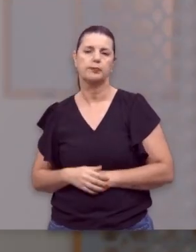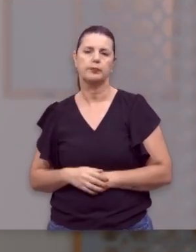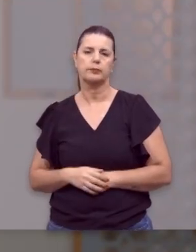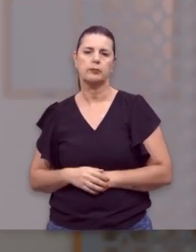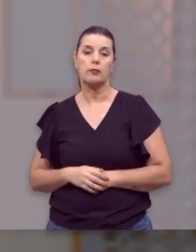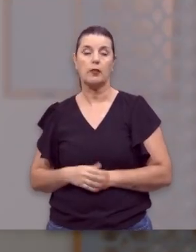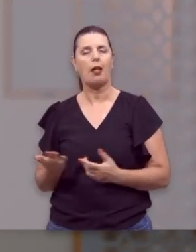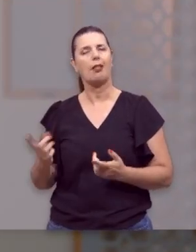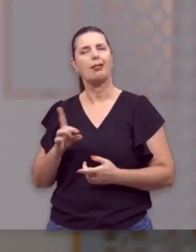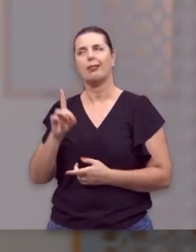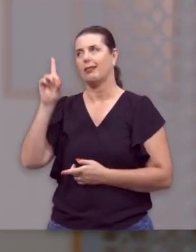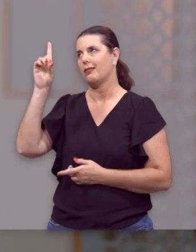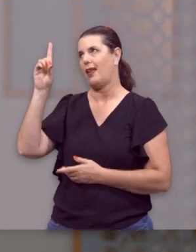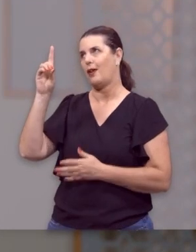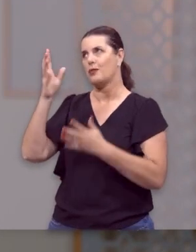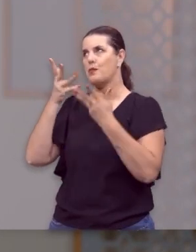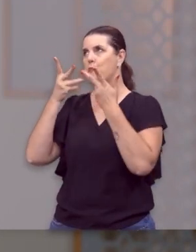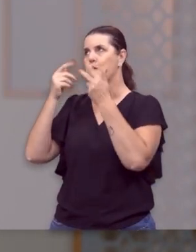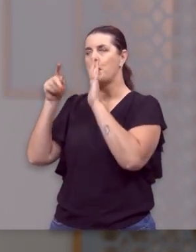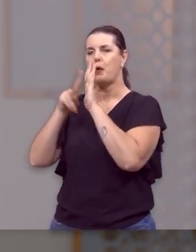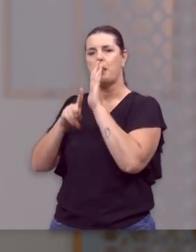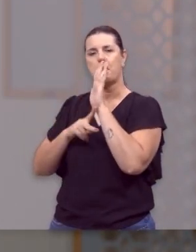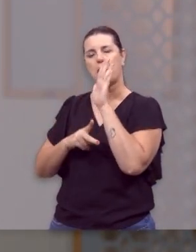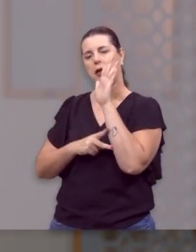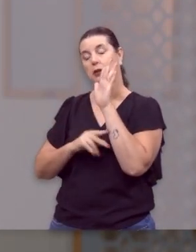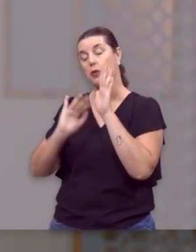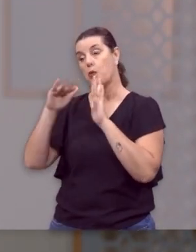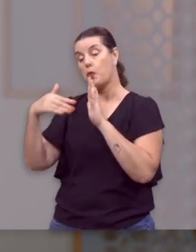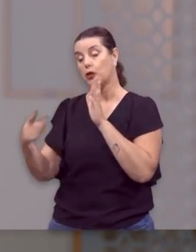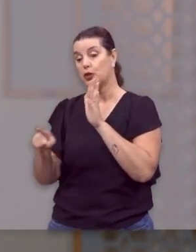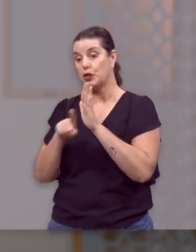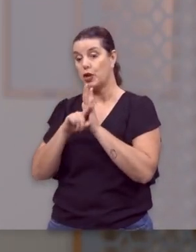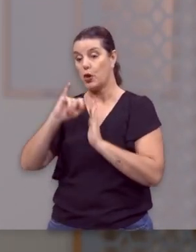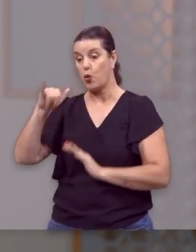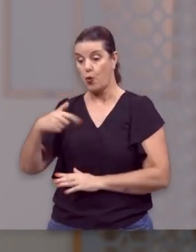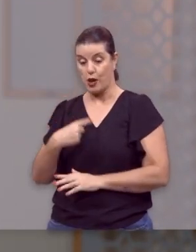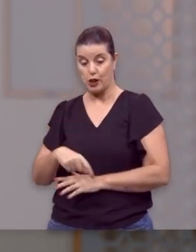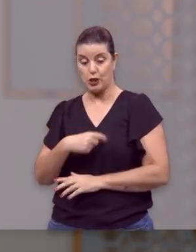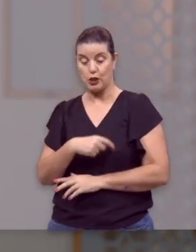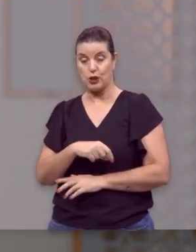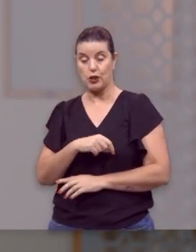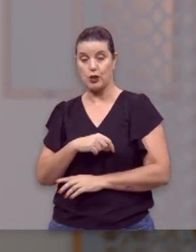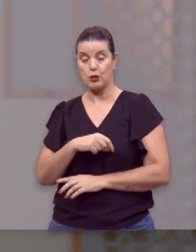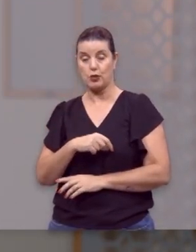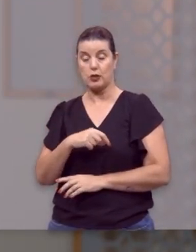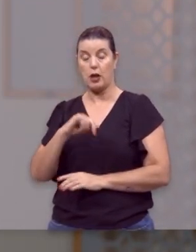Quis a providência divina que José, ao chegar no Egito, fosse revendido.